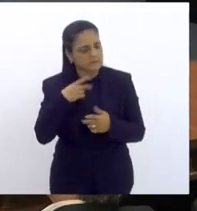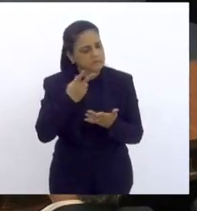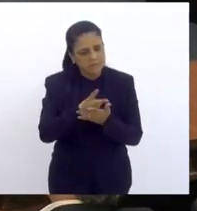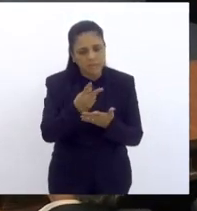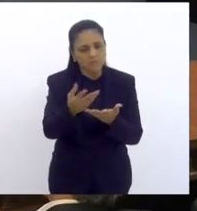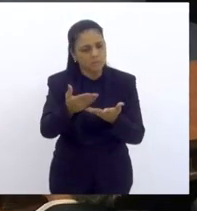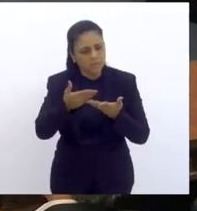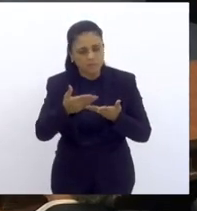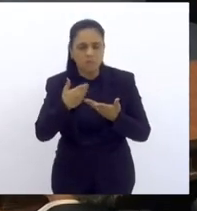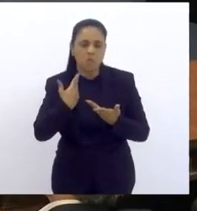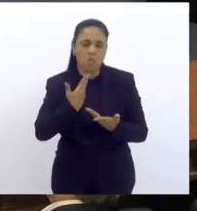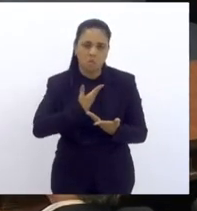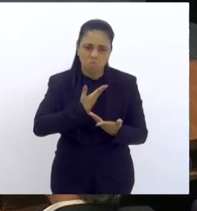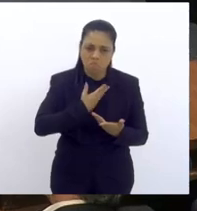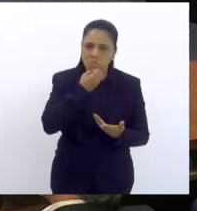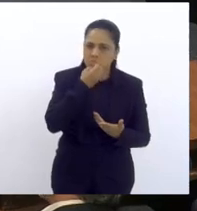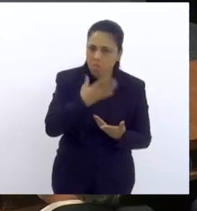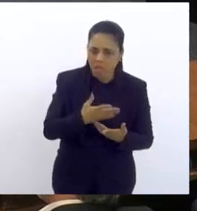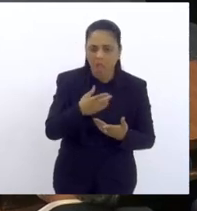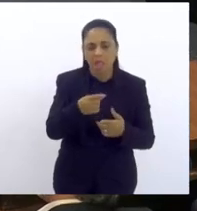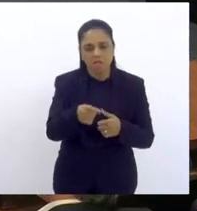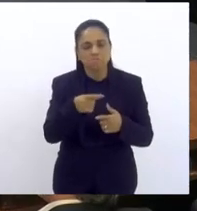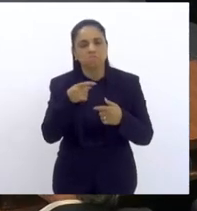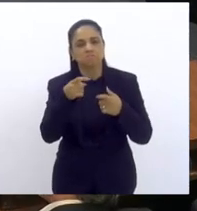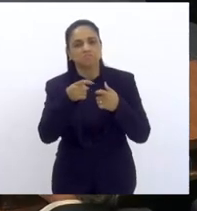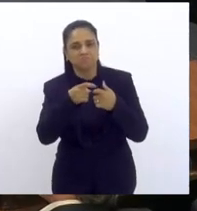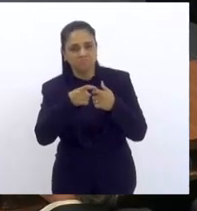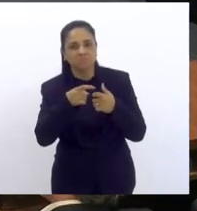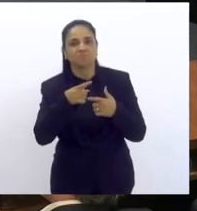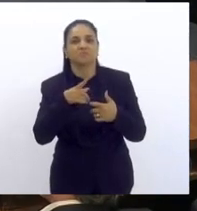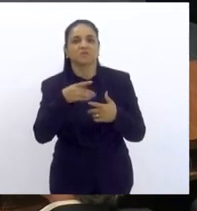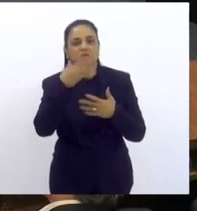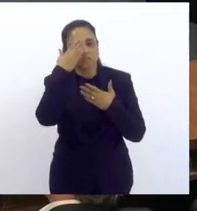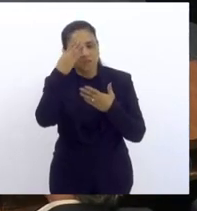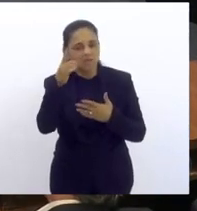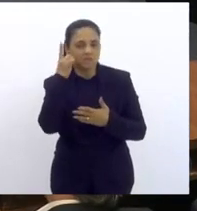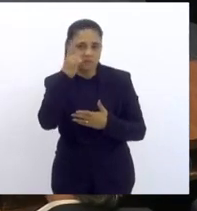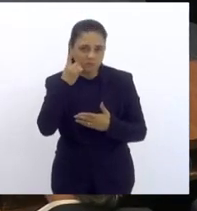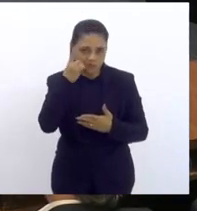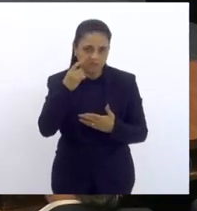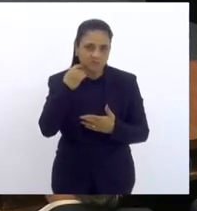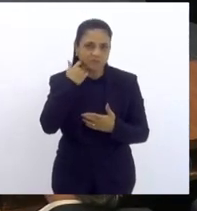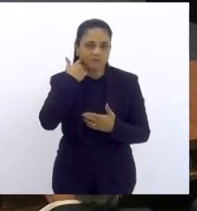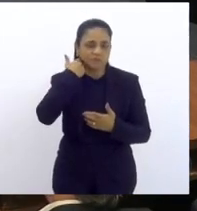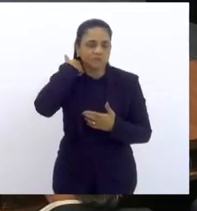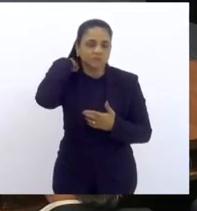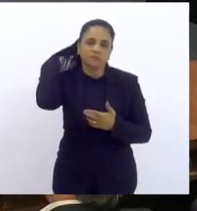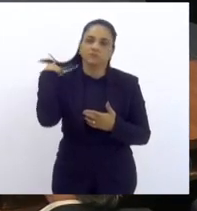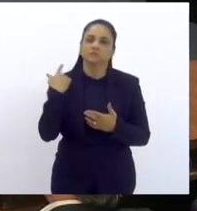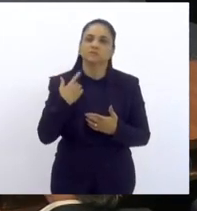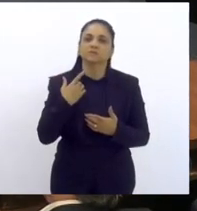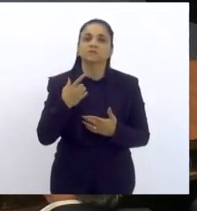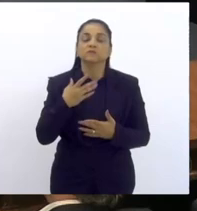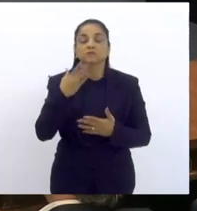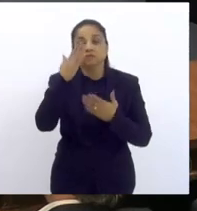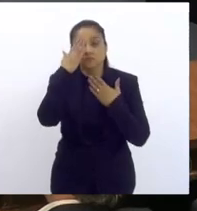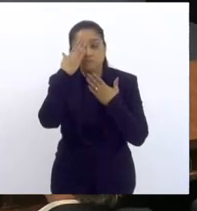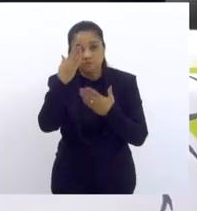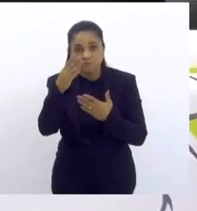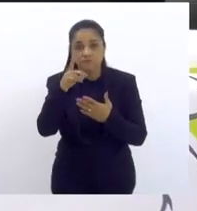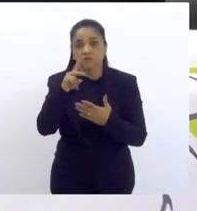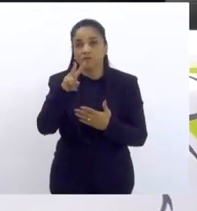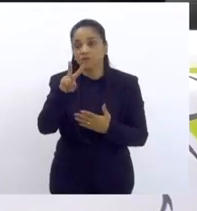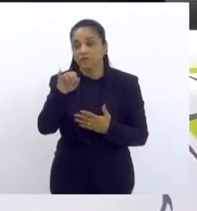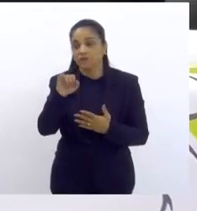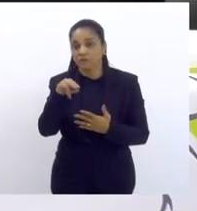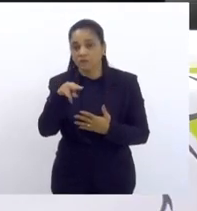lá no Ibama foi esse é craque Muito obrigado pela gentileza Obrigado Reinaldo Obrigado Vinícius nosso